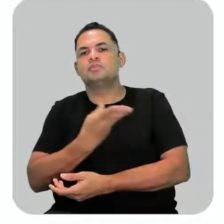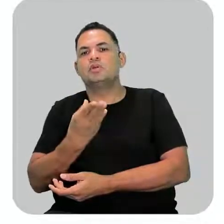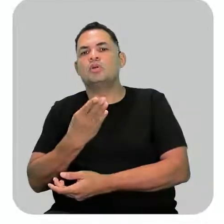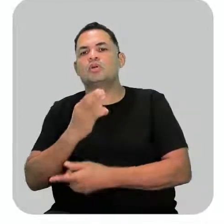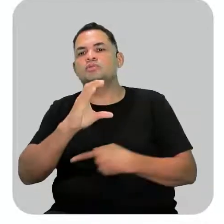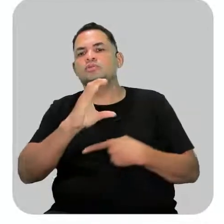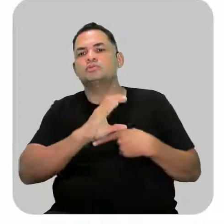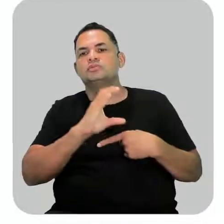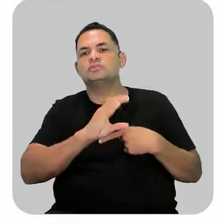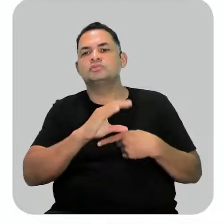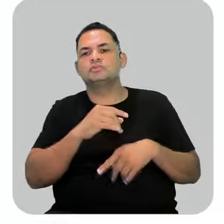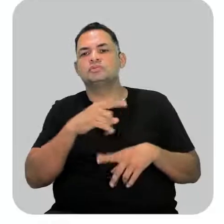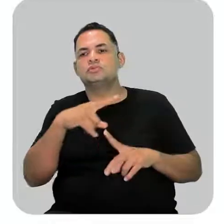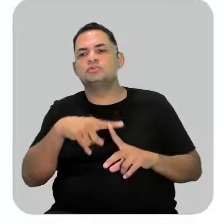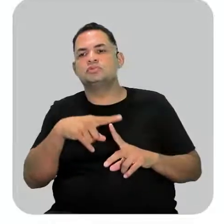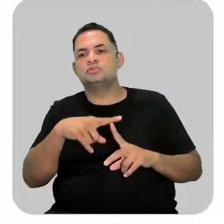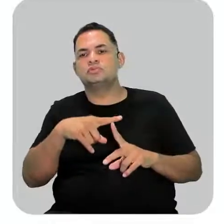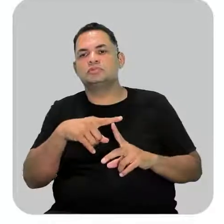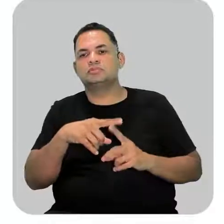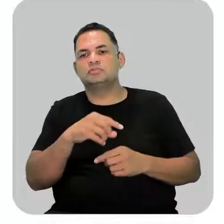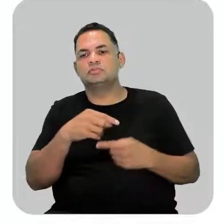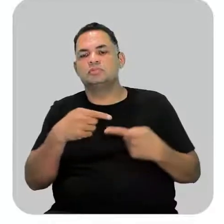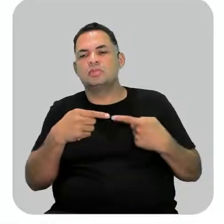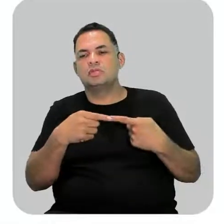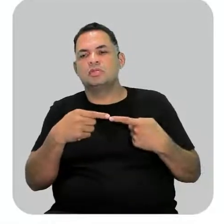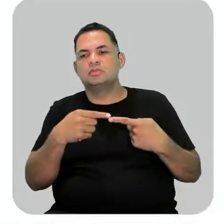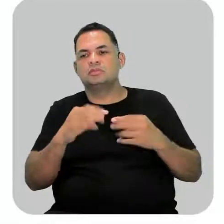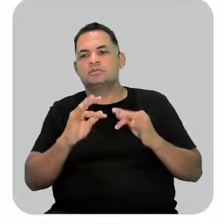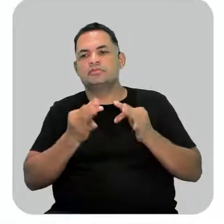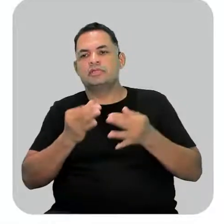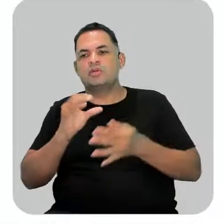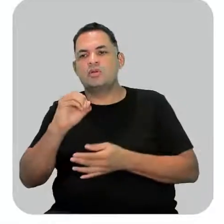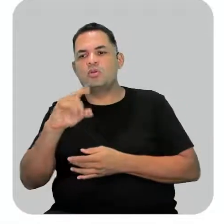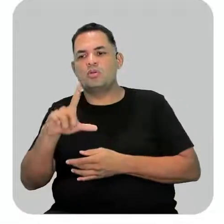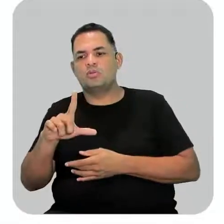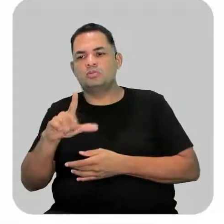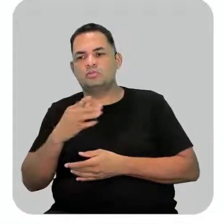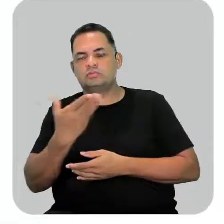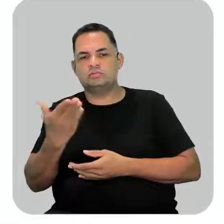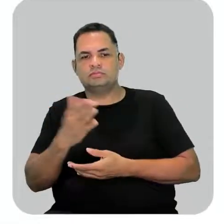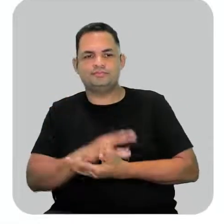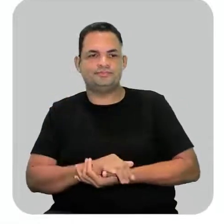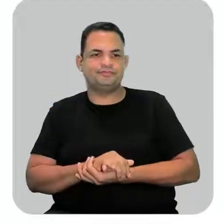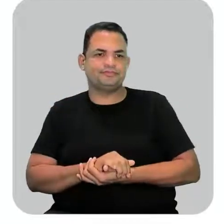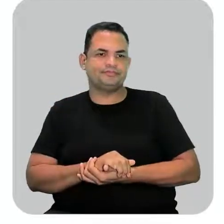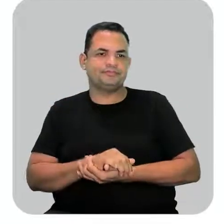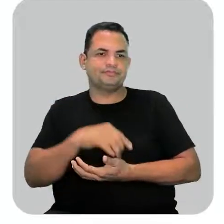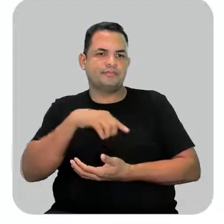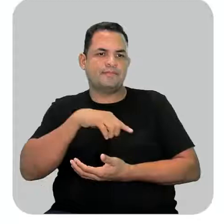tem, o tipo de ligação e colocar a terminação ol. Então fica, por exemplo, aqui, ó,